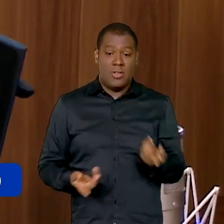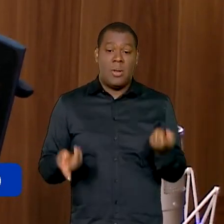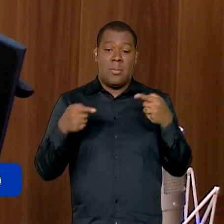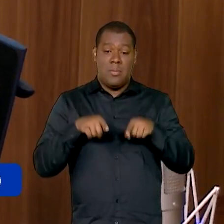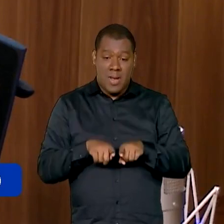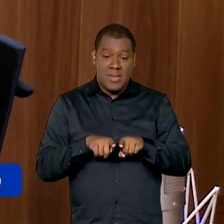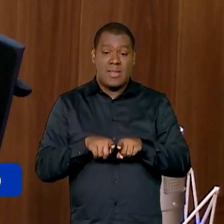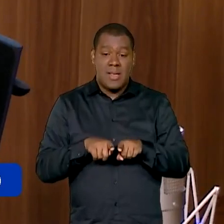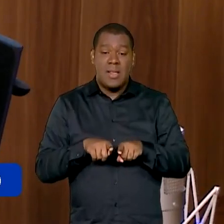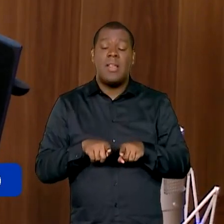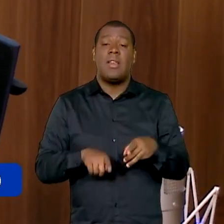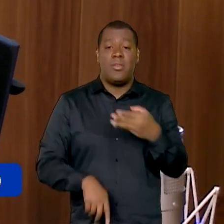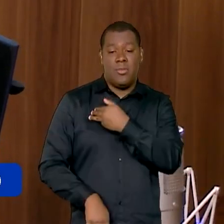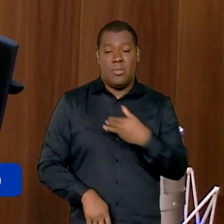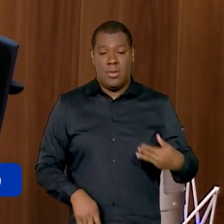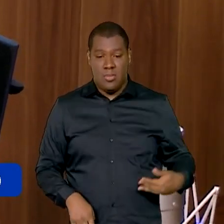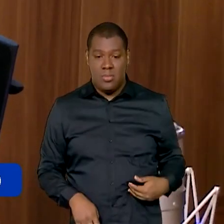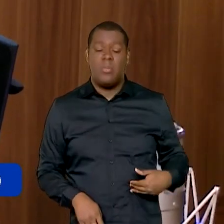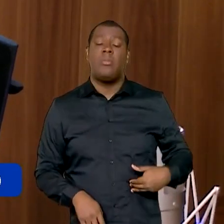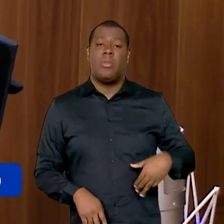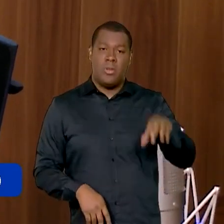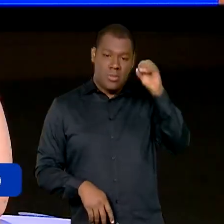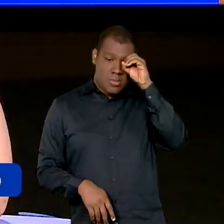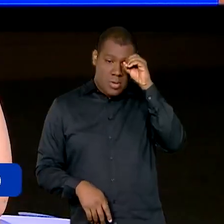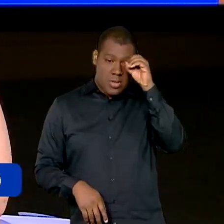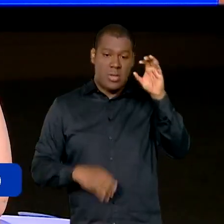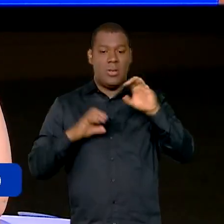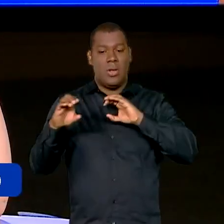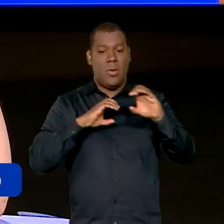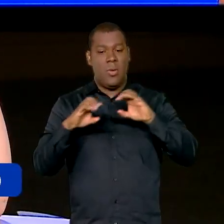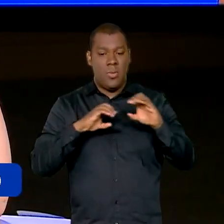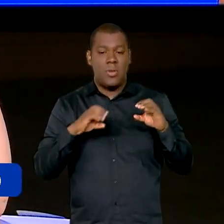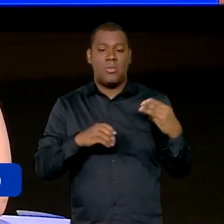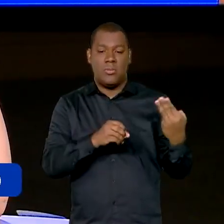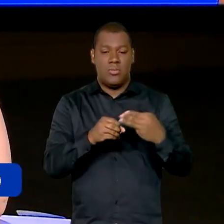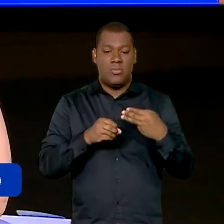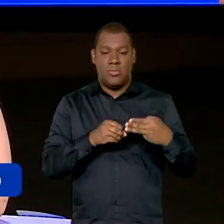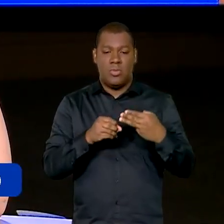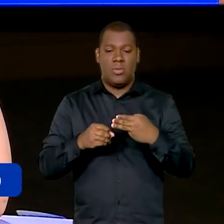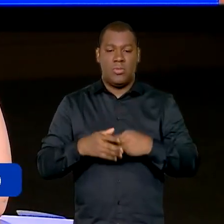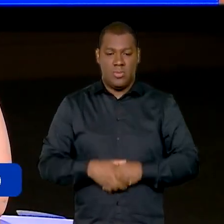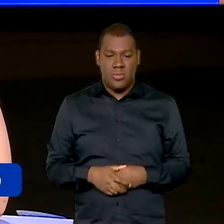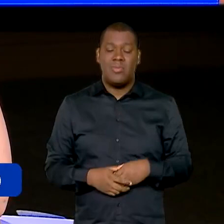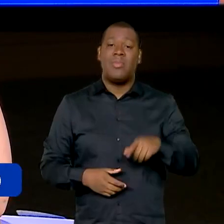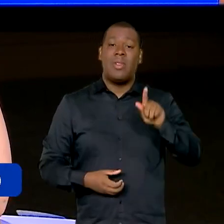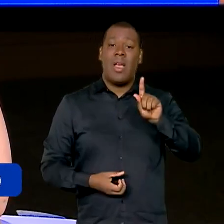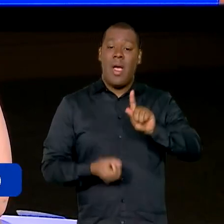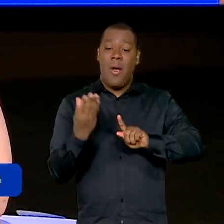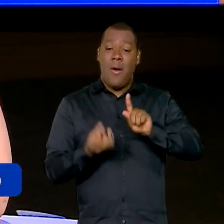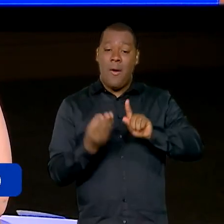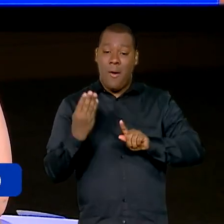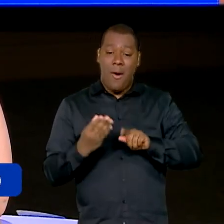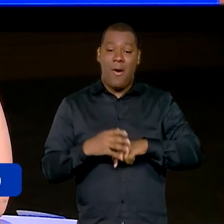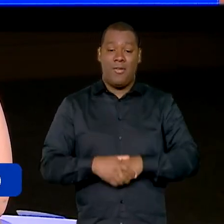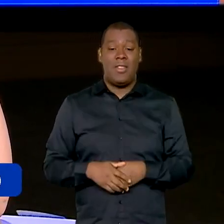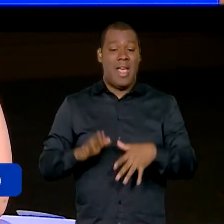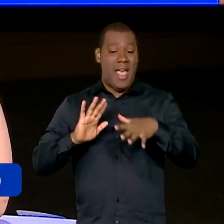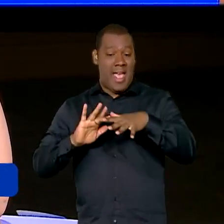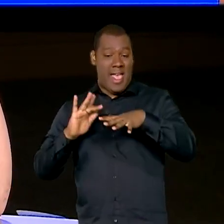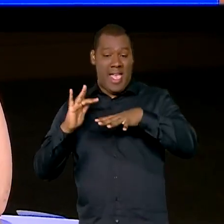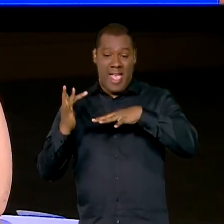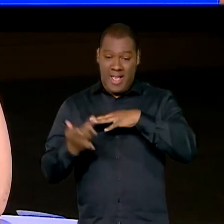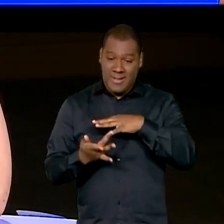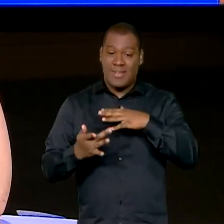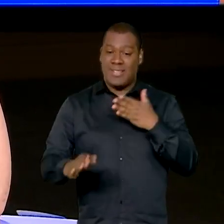Padilha no diálogo com os municípios. O Canal Gov está em todas as redes sociais, então se você ainda não nos